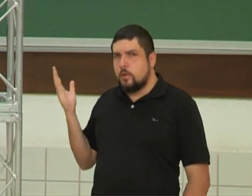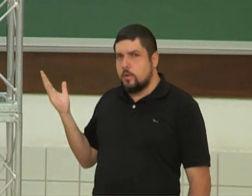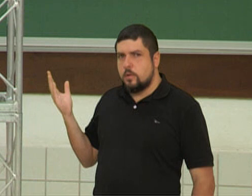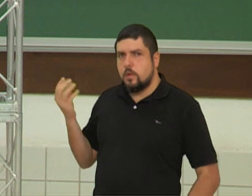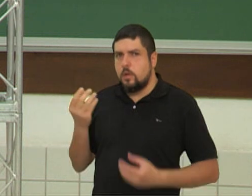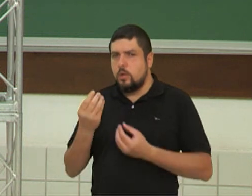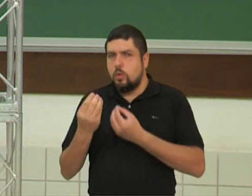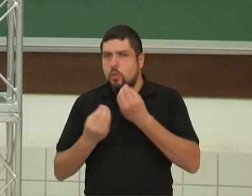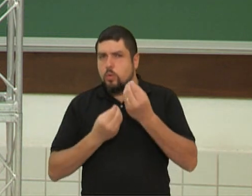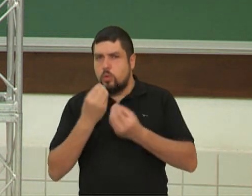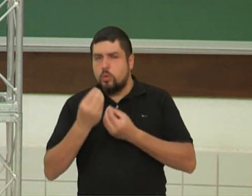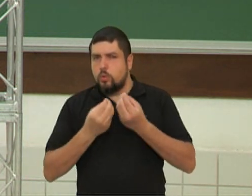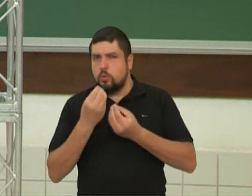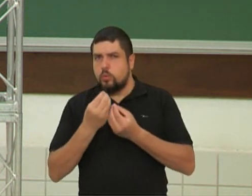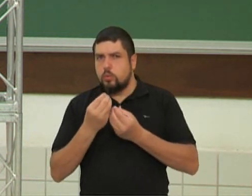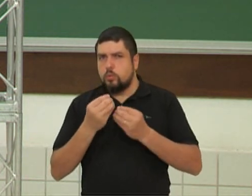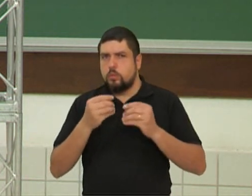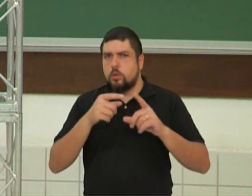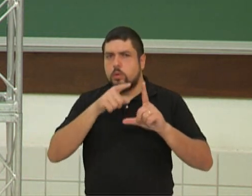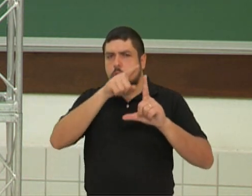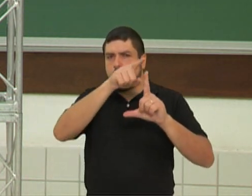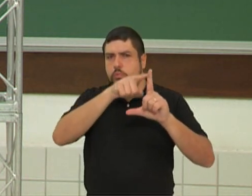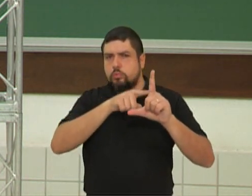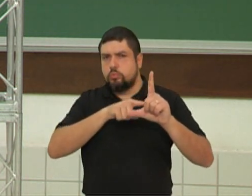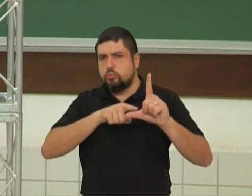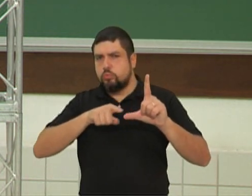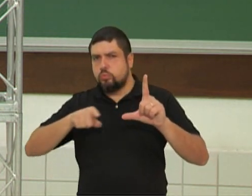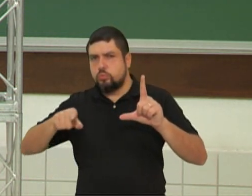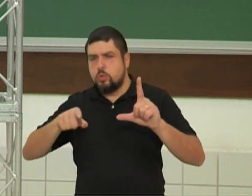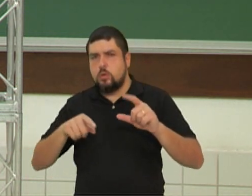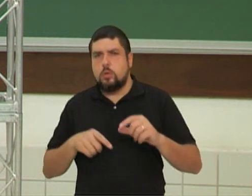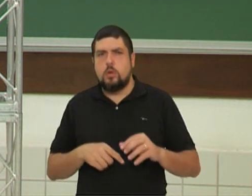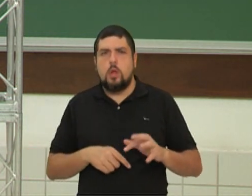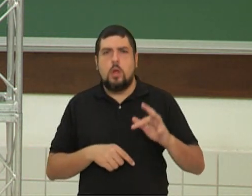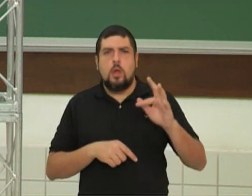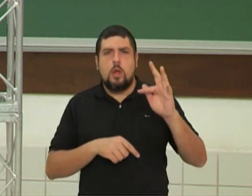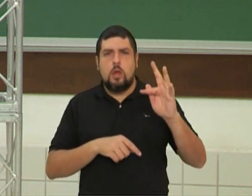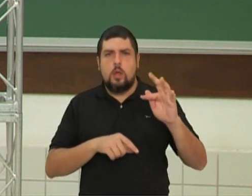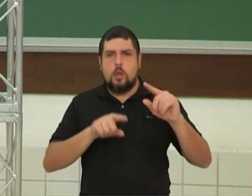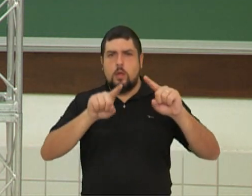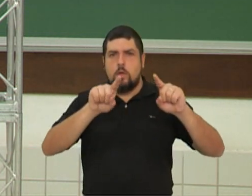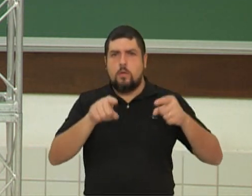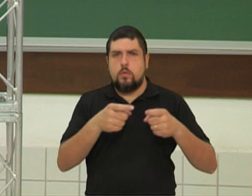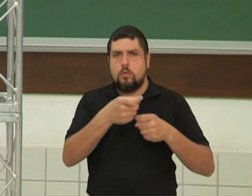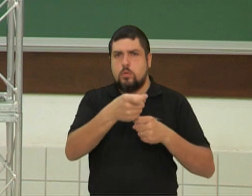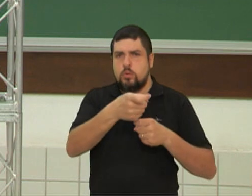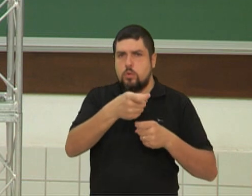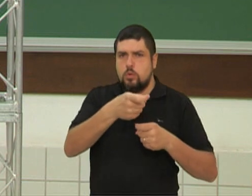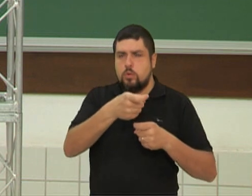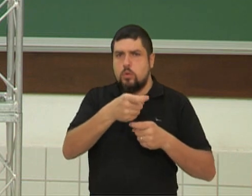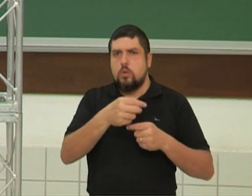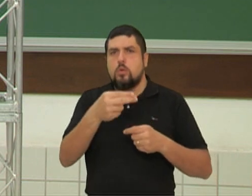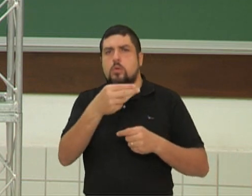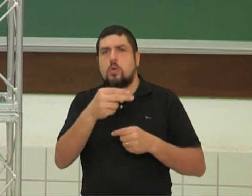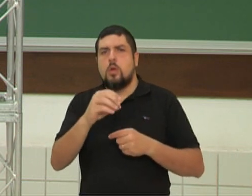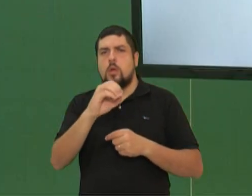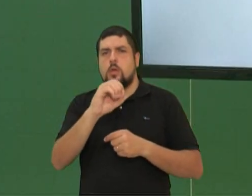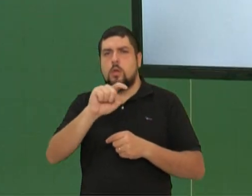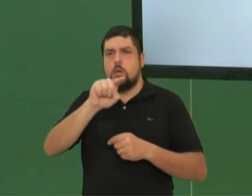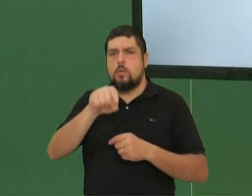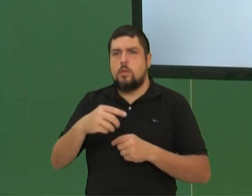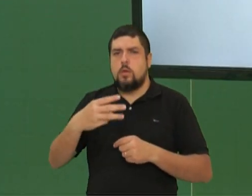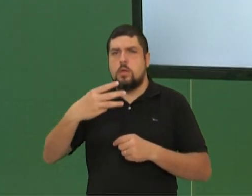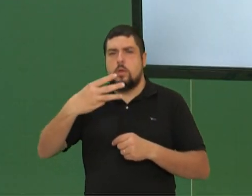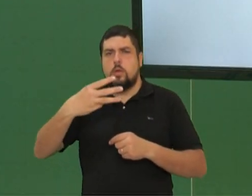esse comportamento gráfico da função f de x igual a 0,3